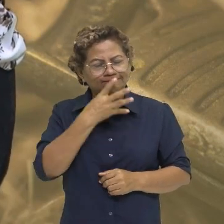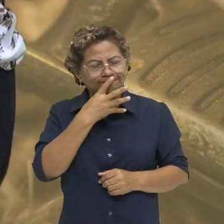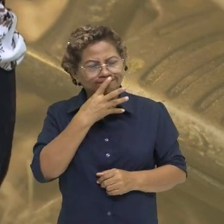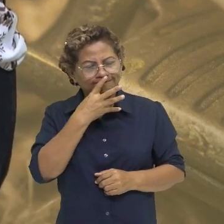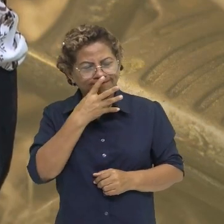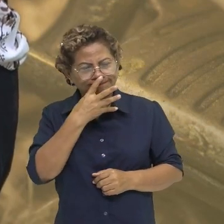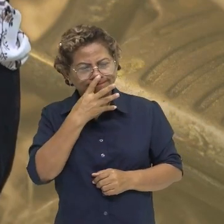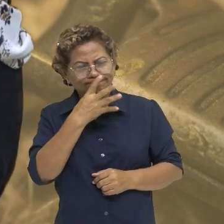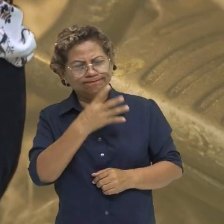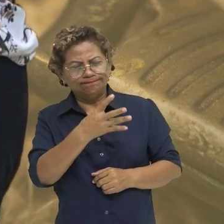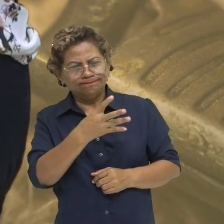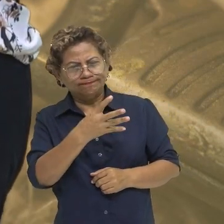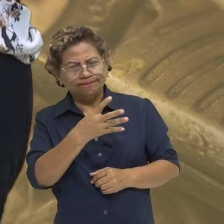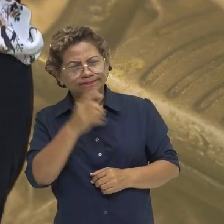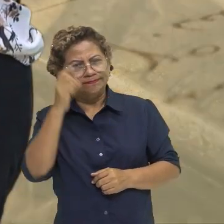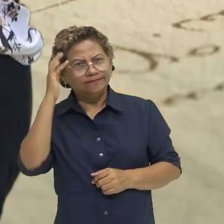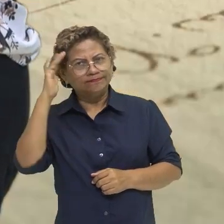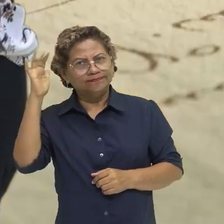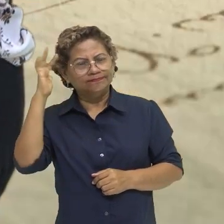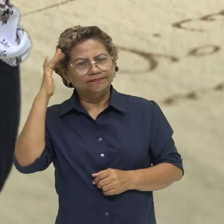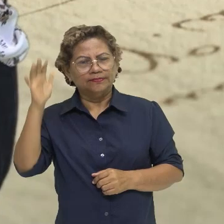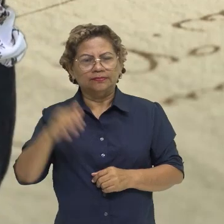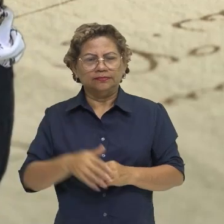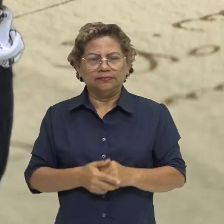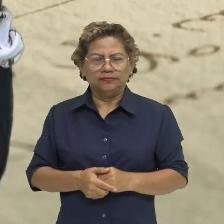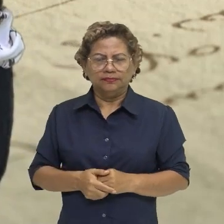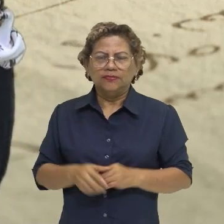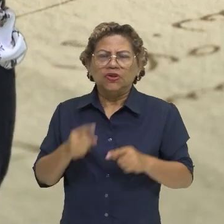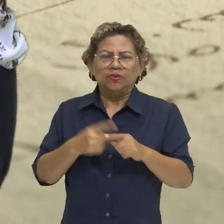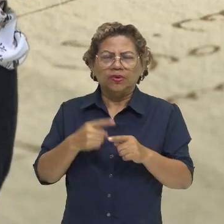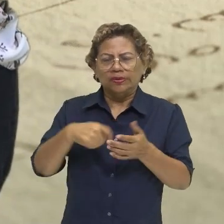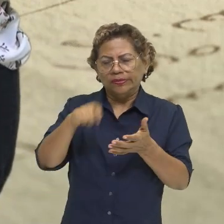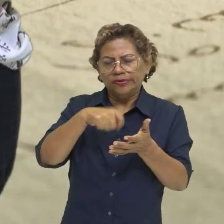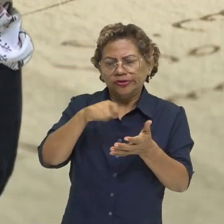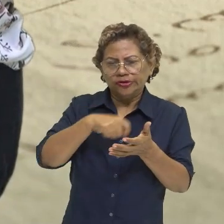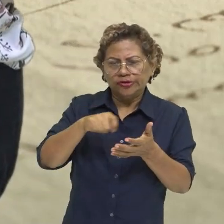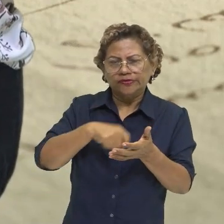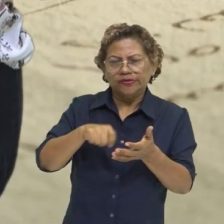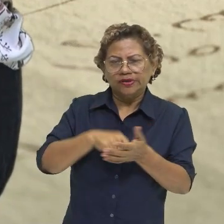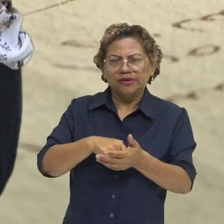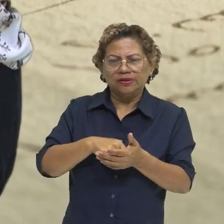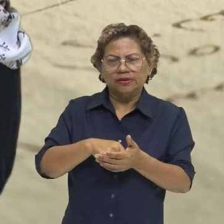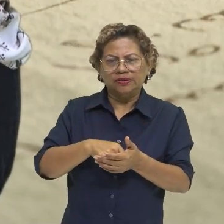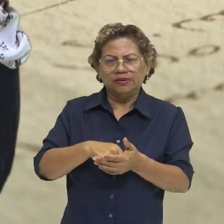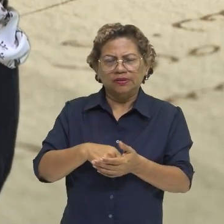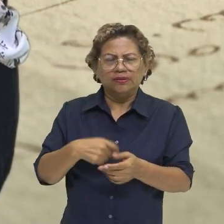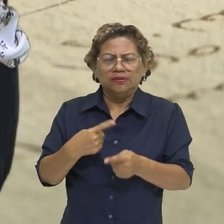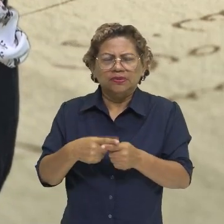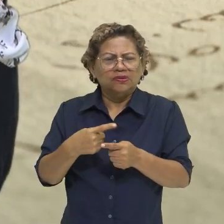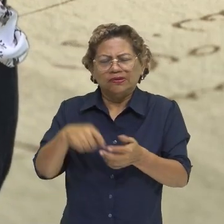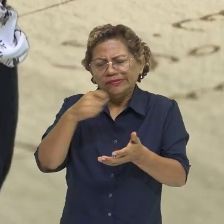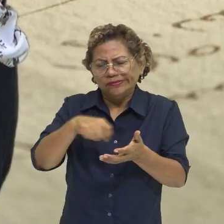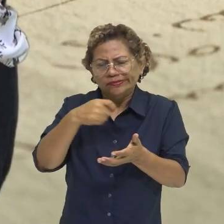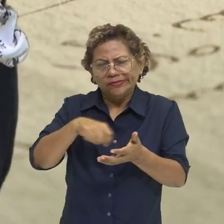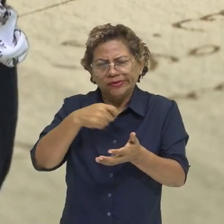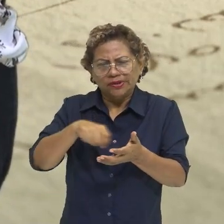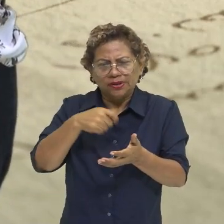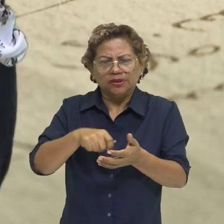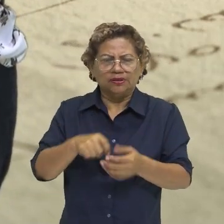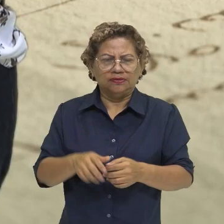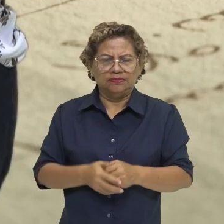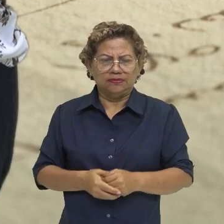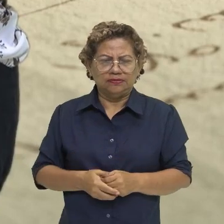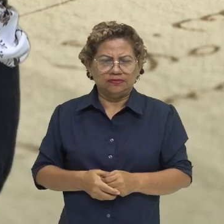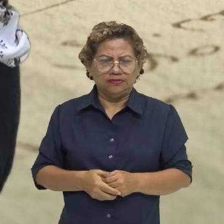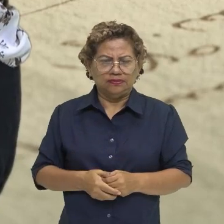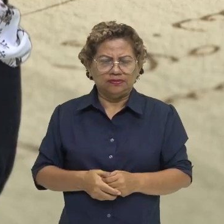de tudo o pensamento. Porque o escrever tanta perícia, tanta requer, que tal ofício